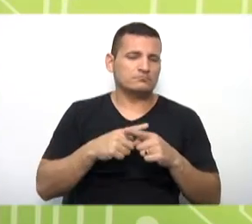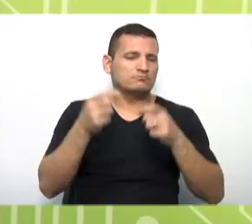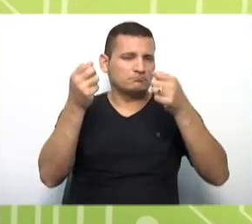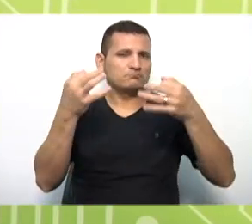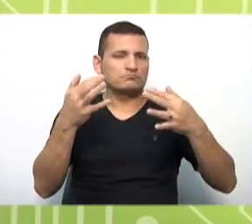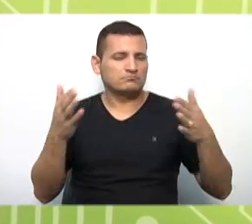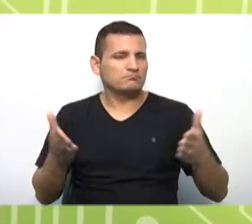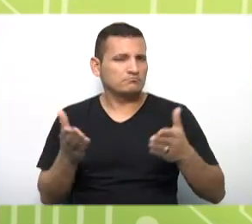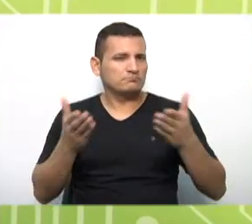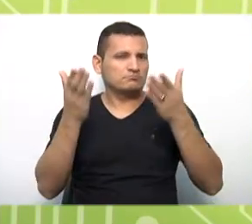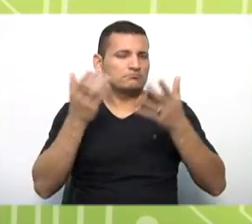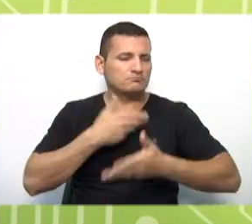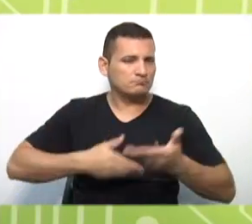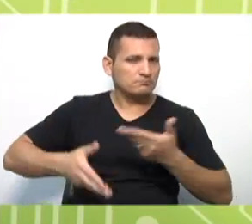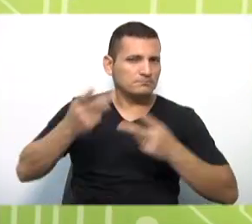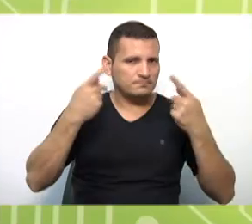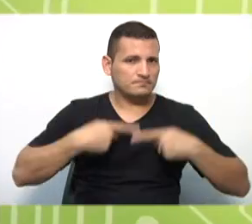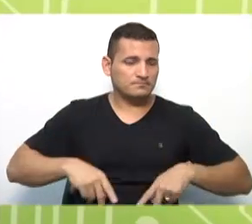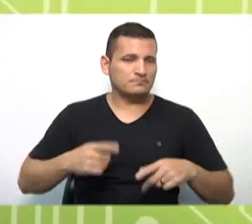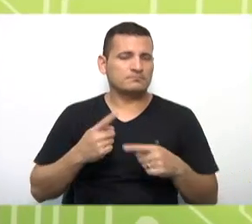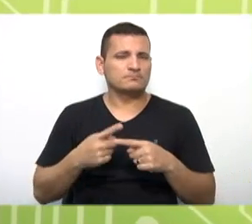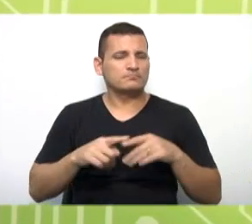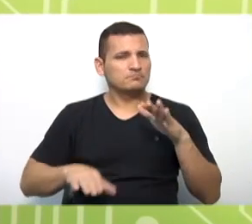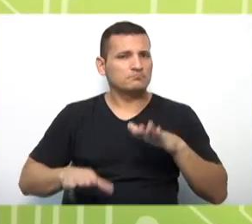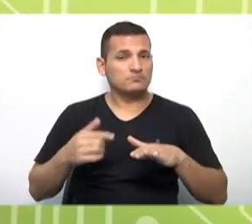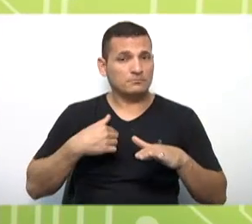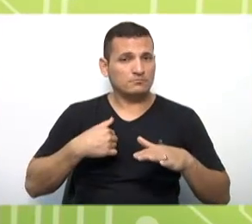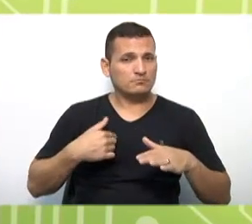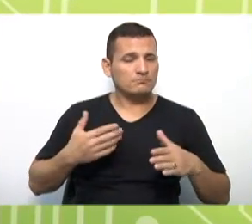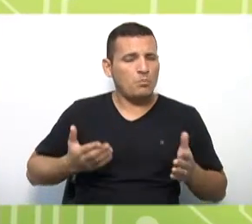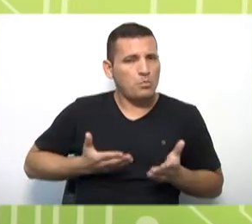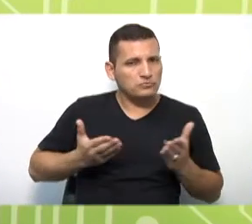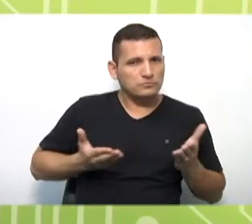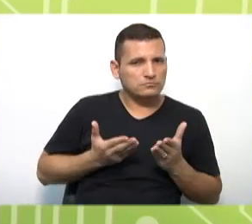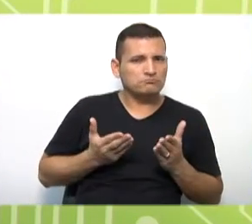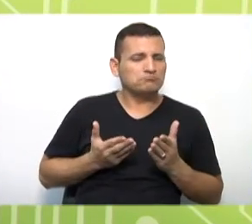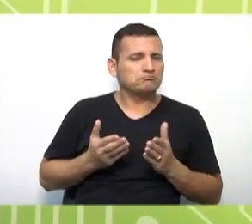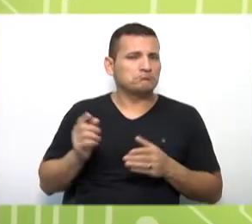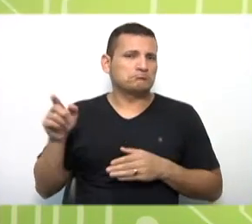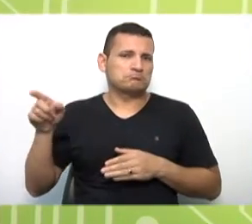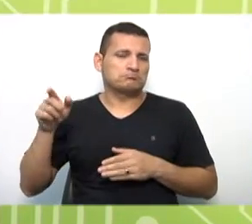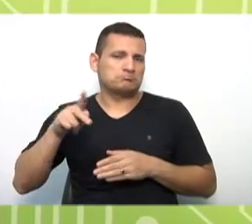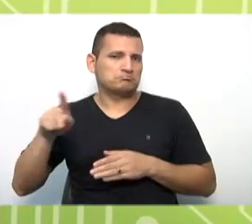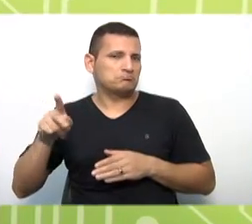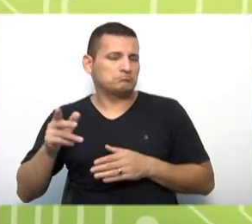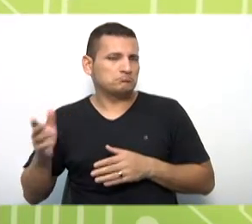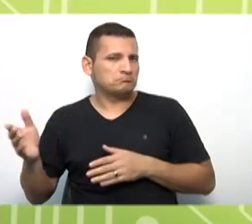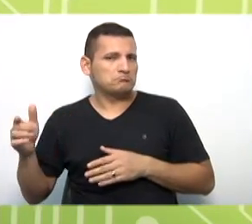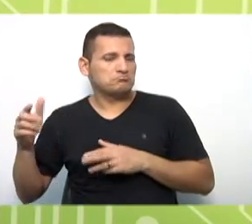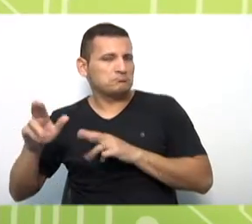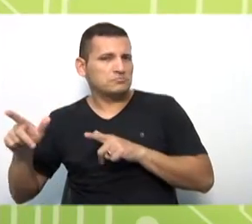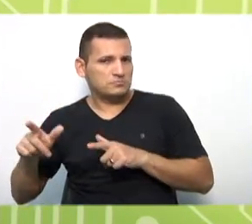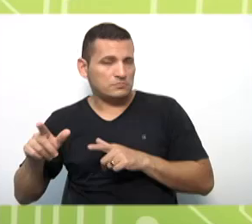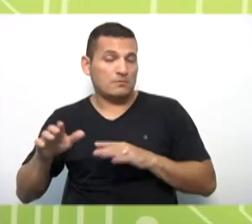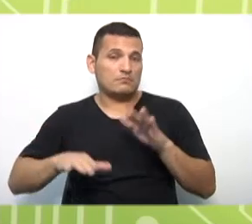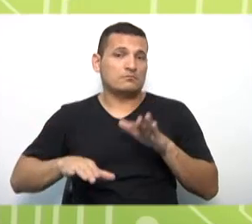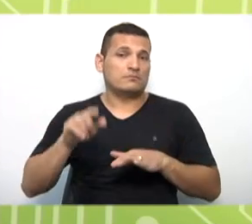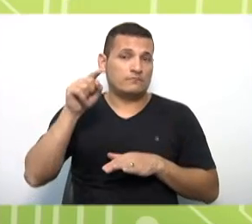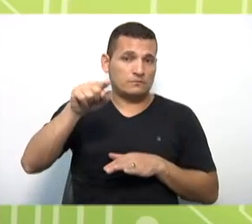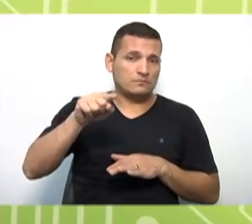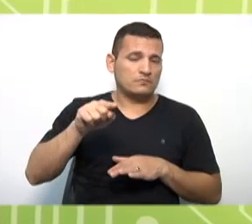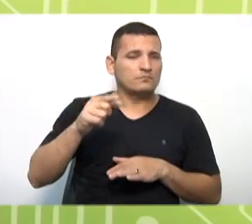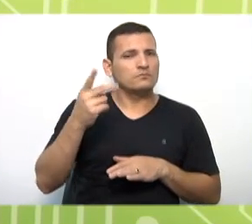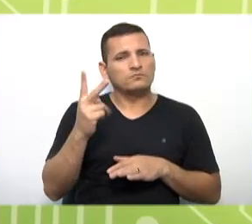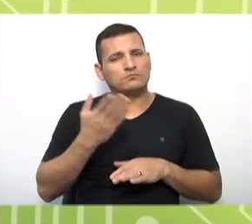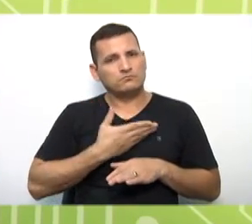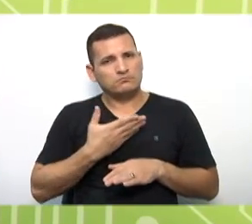vezes o que me motiva não é o que motiva a professora Maraí, às vezes o que te motiva não é aquilo que motiva o teu colega, de acordo